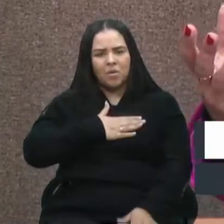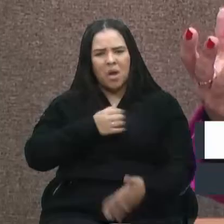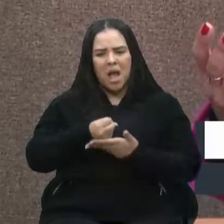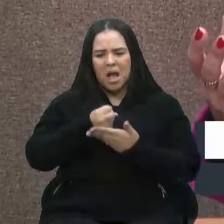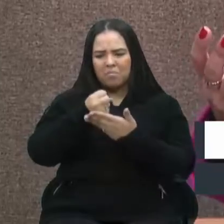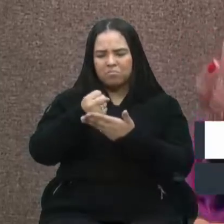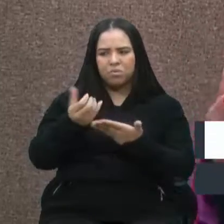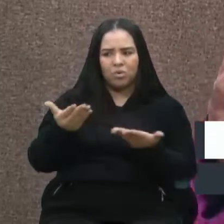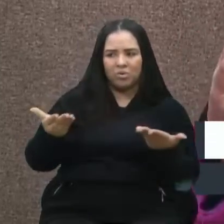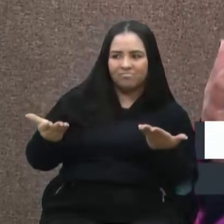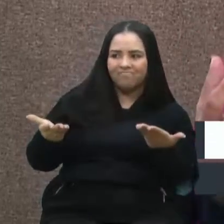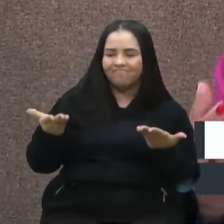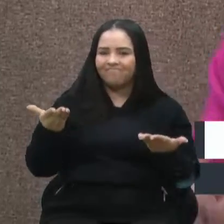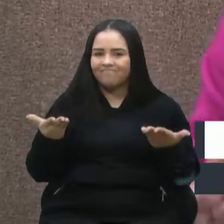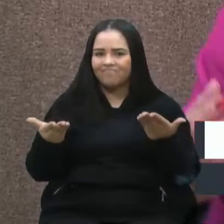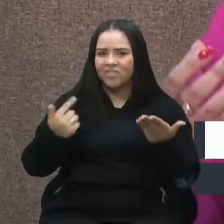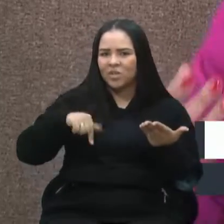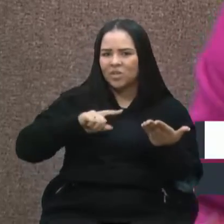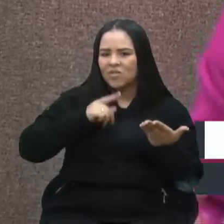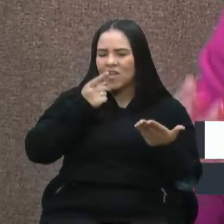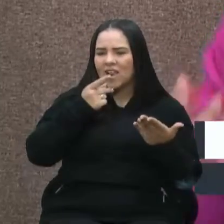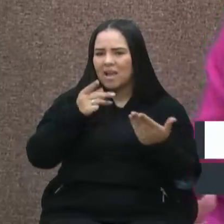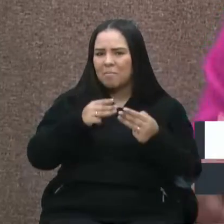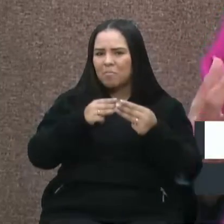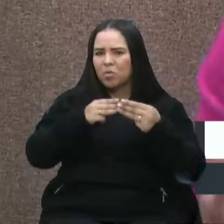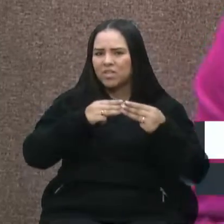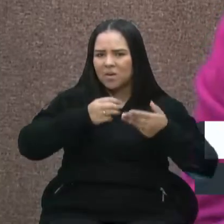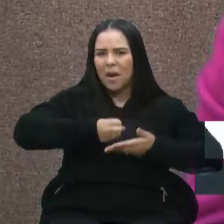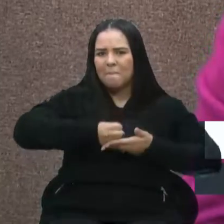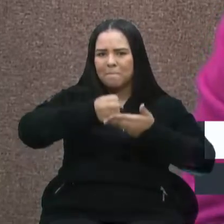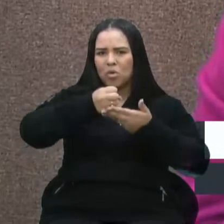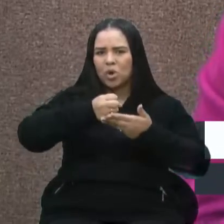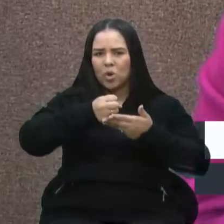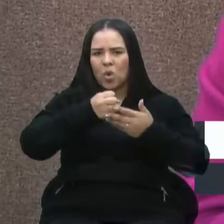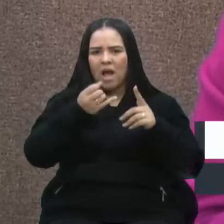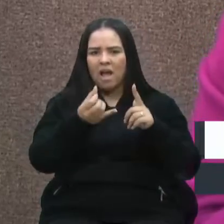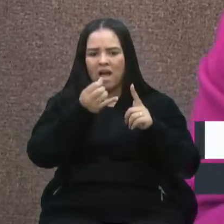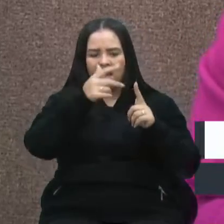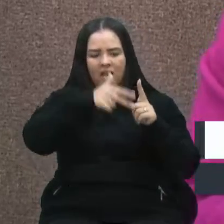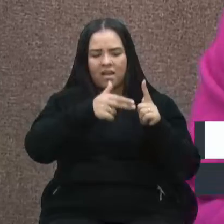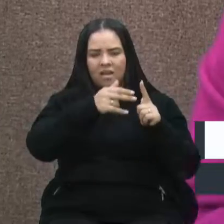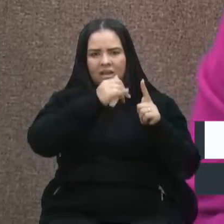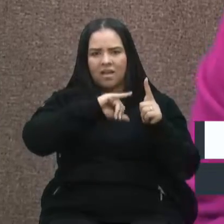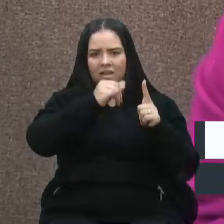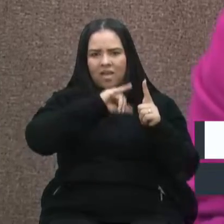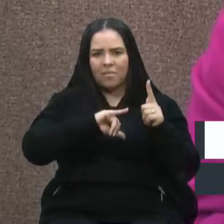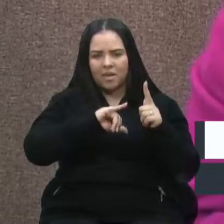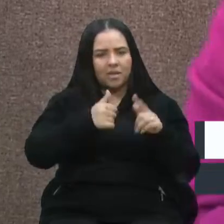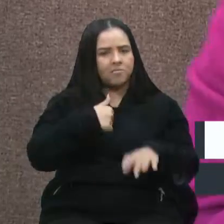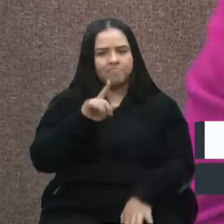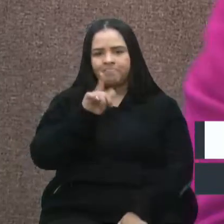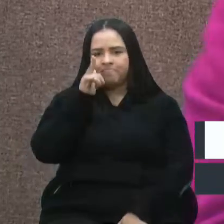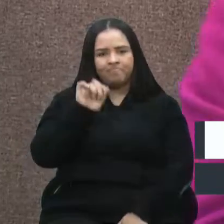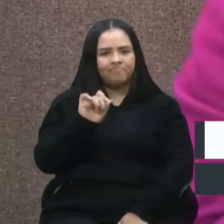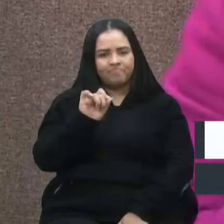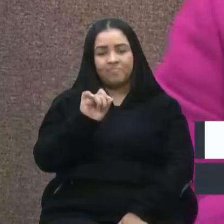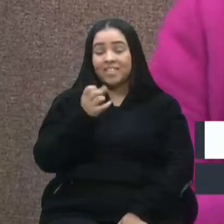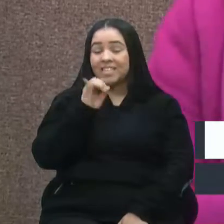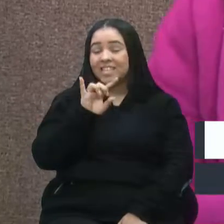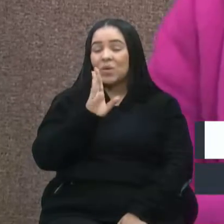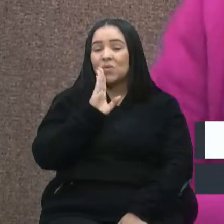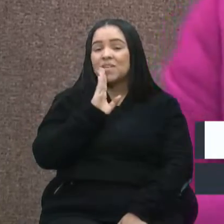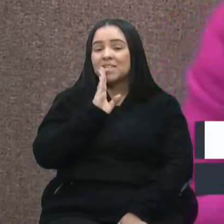porque é isso que a gente tá dizendo Moção de apoio a castração química eu não consigo eu tenho